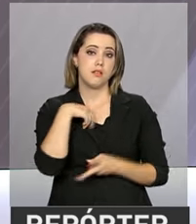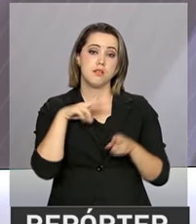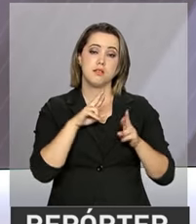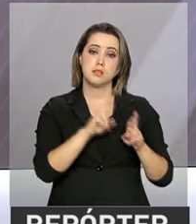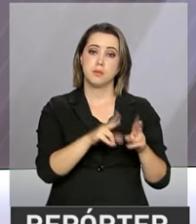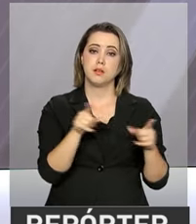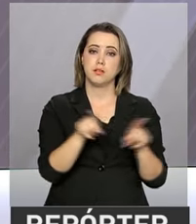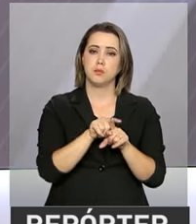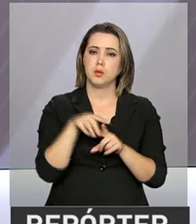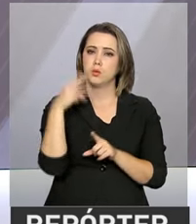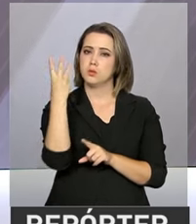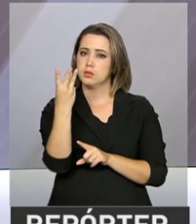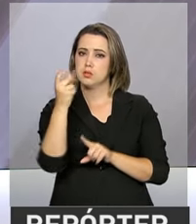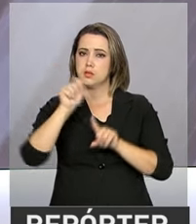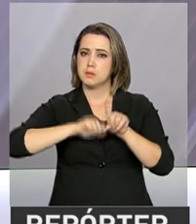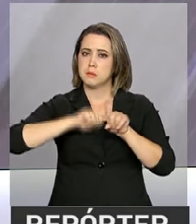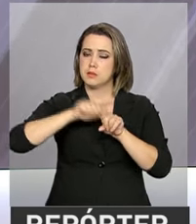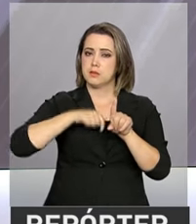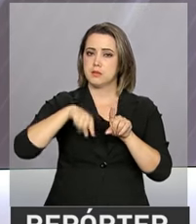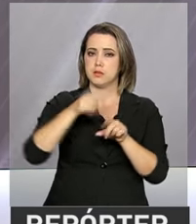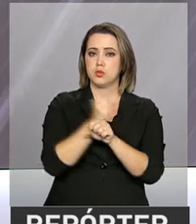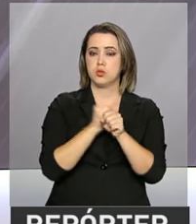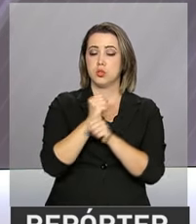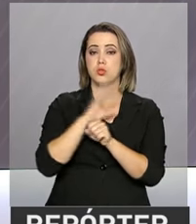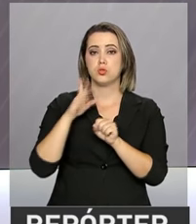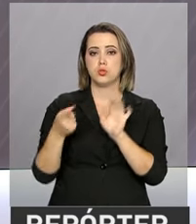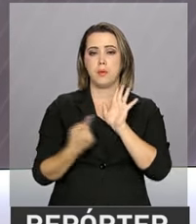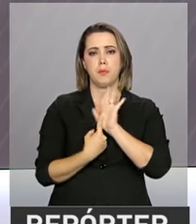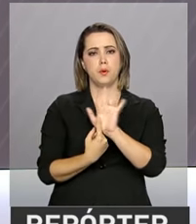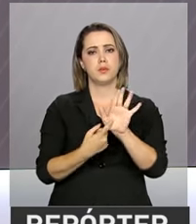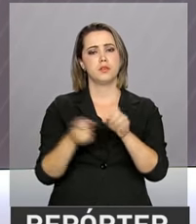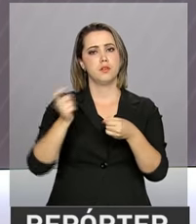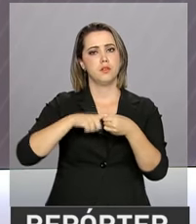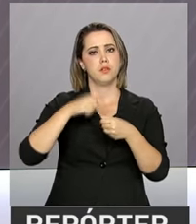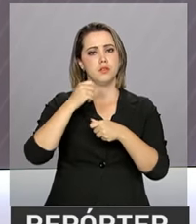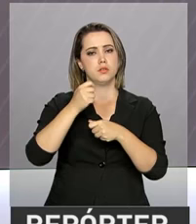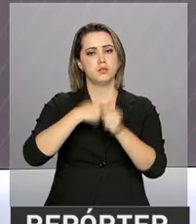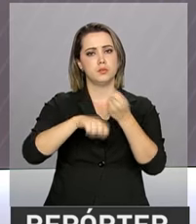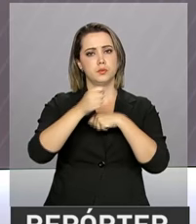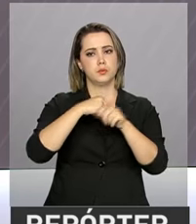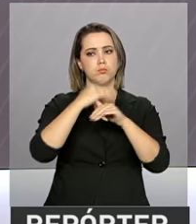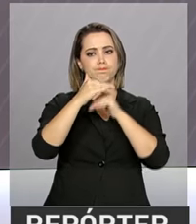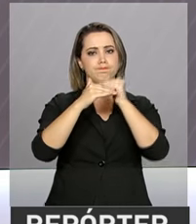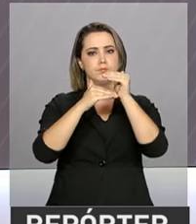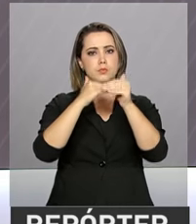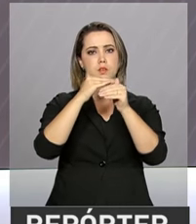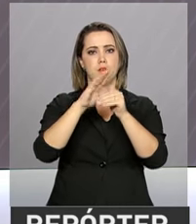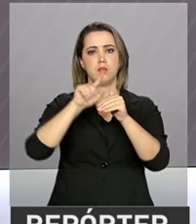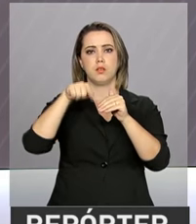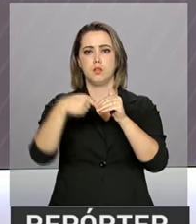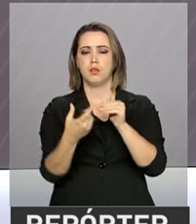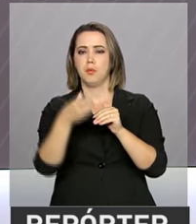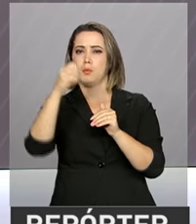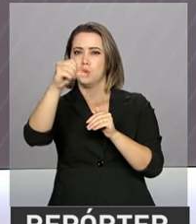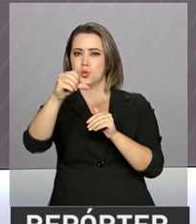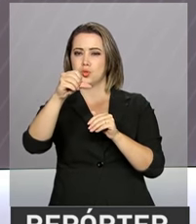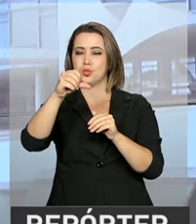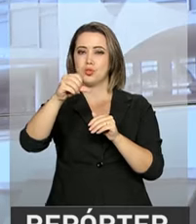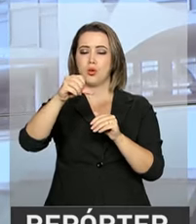que os primeiros 3 meses do ano já mostrem a volta do crescimento econômico após 9 trimestres de